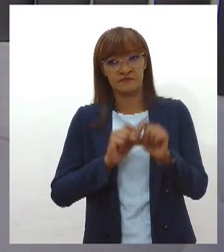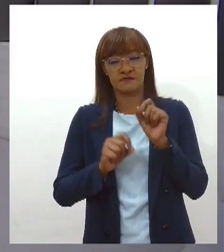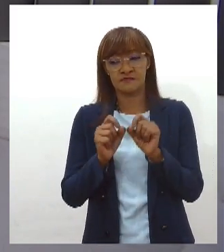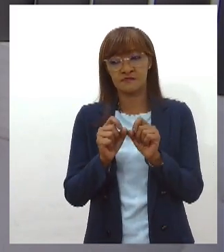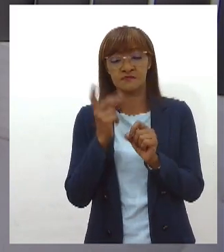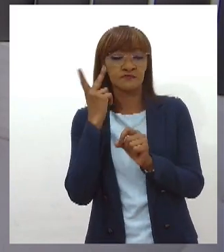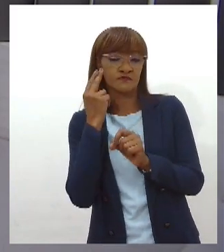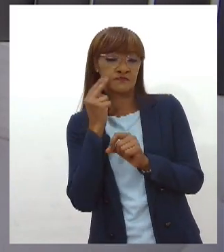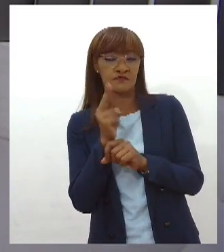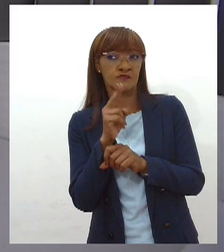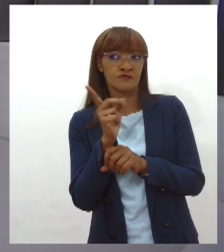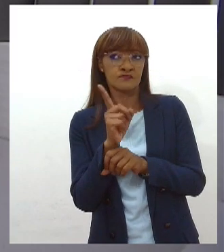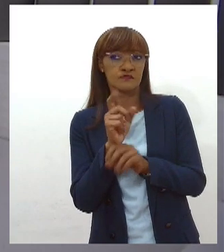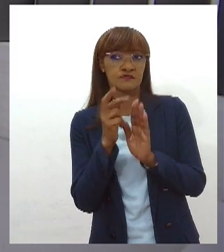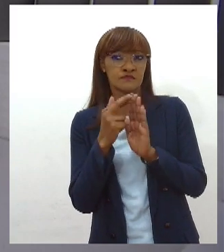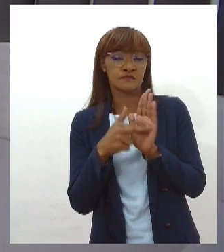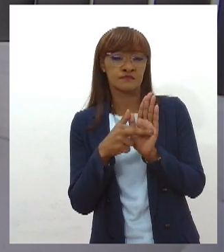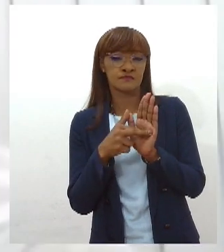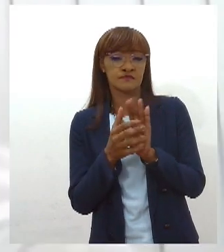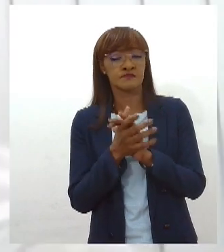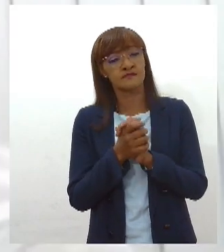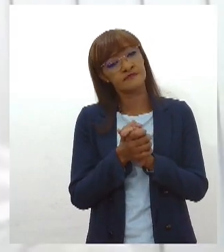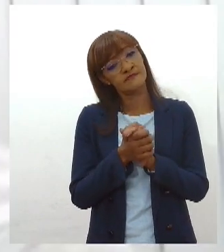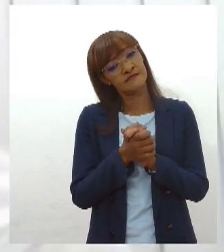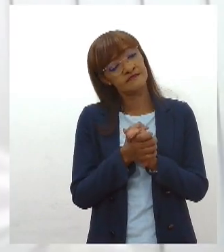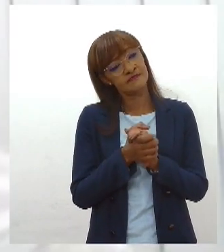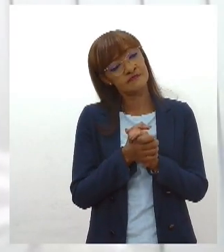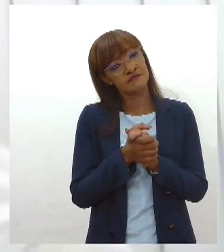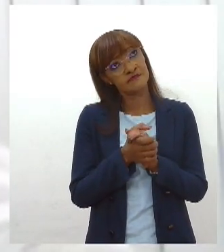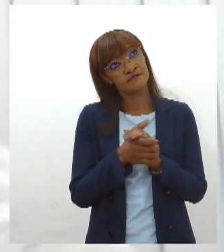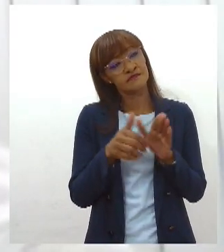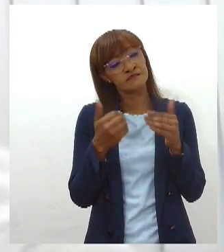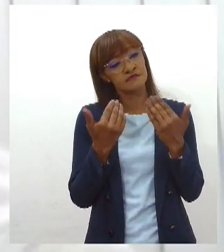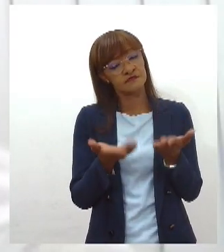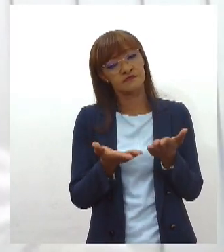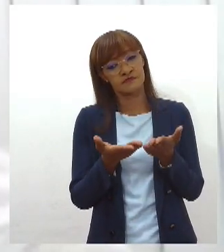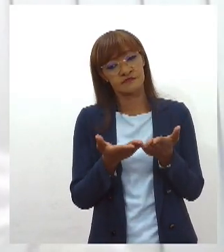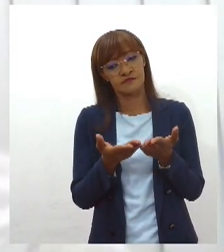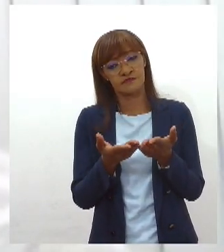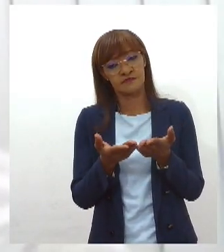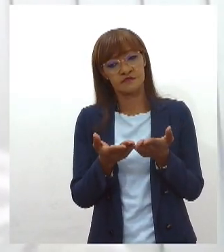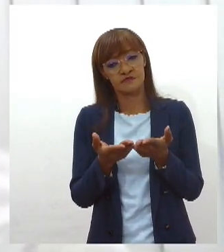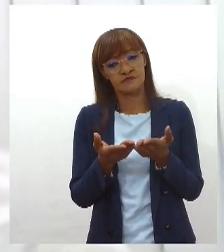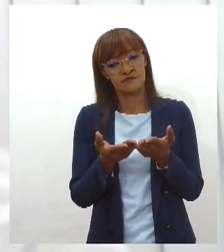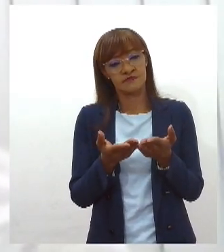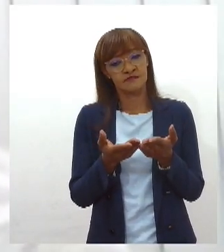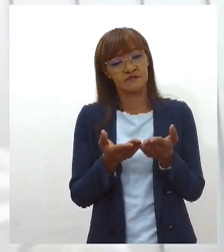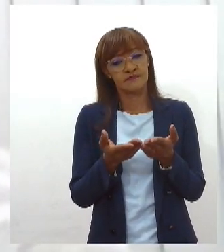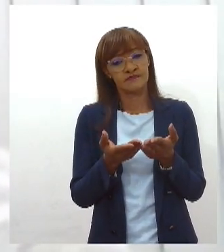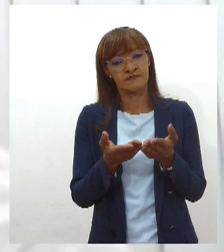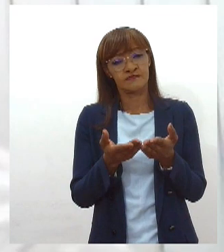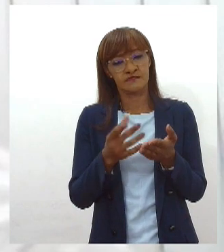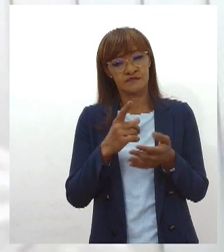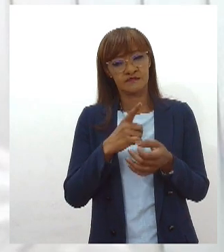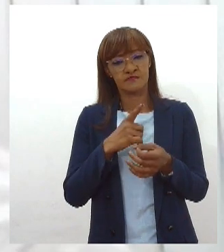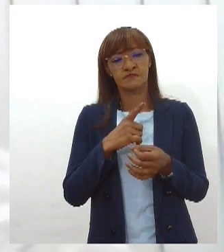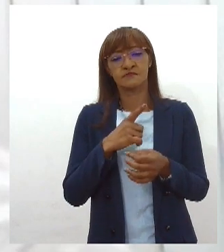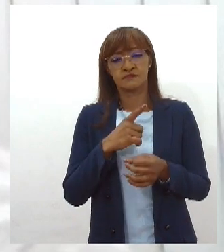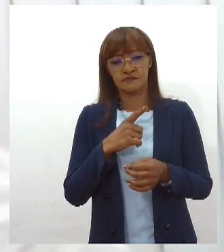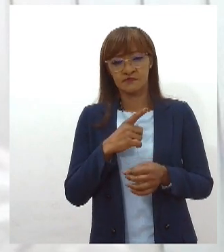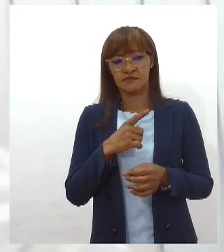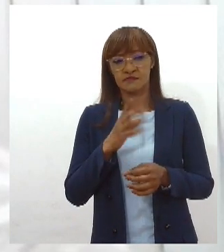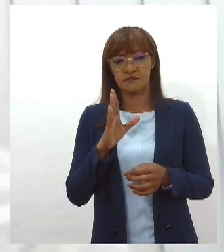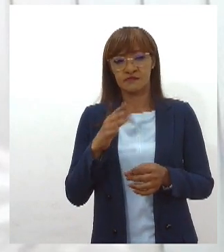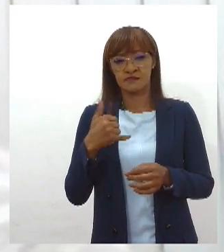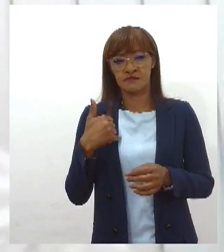regra? Então, cada vez menos a gente tem regras para a idade, sobretudo para a idade